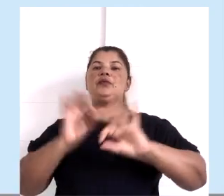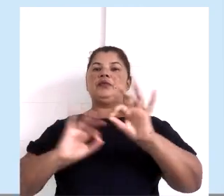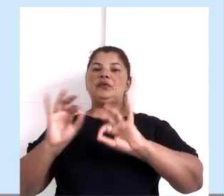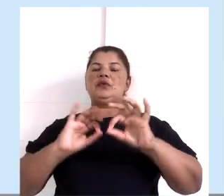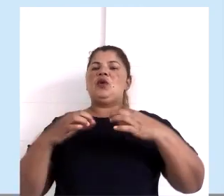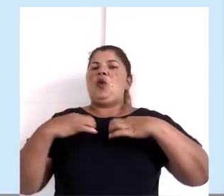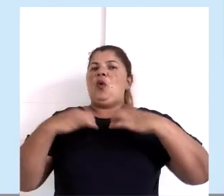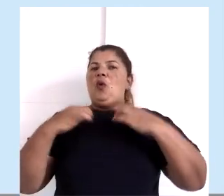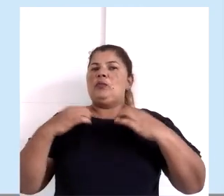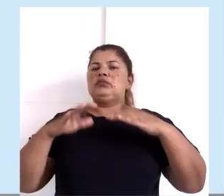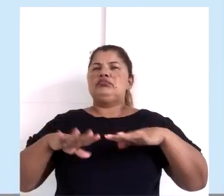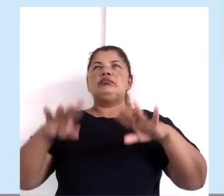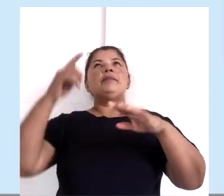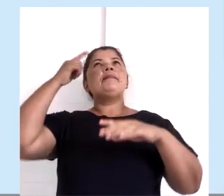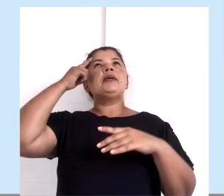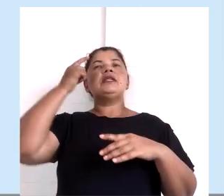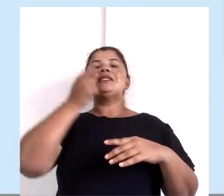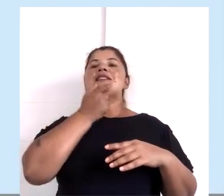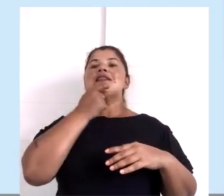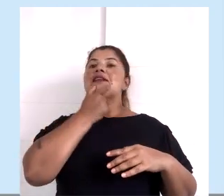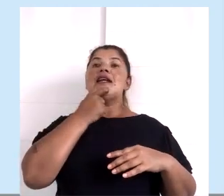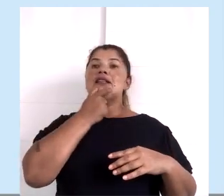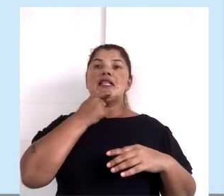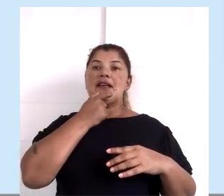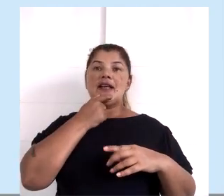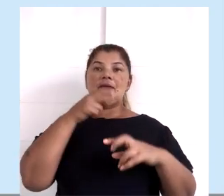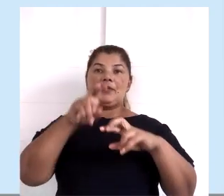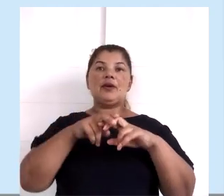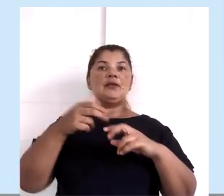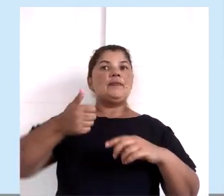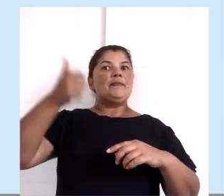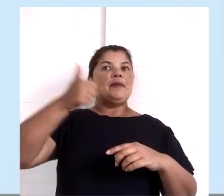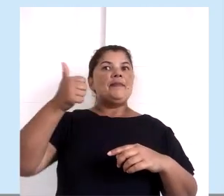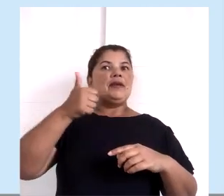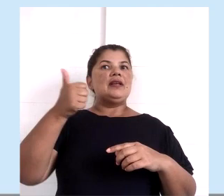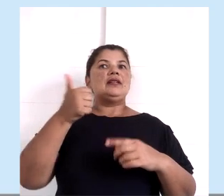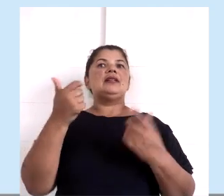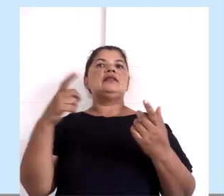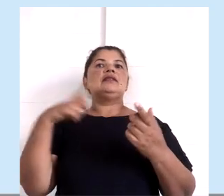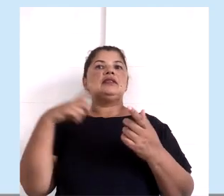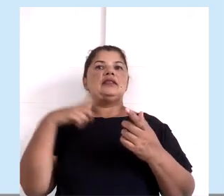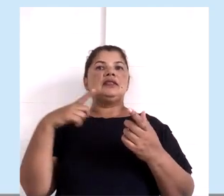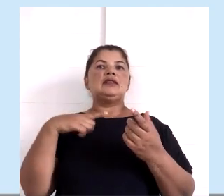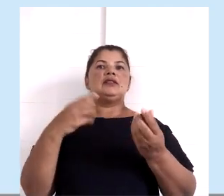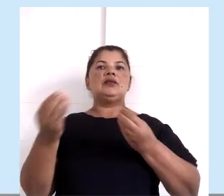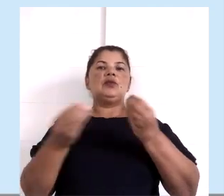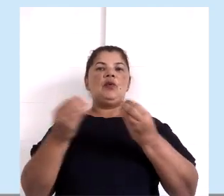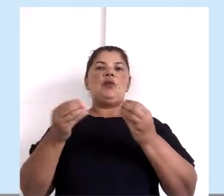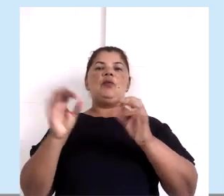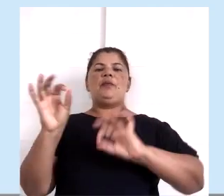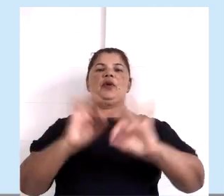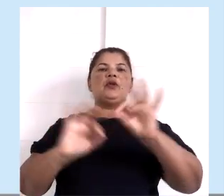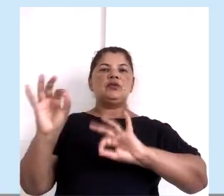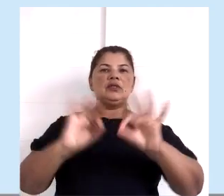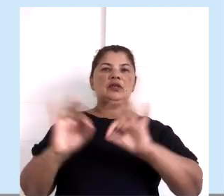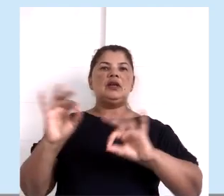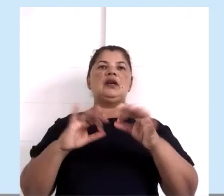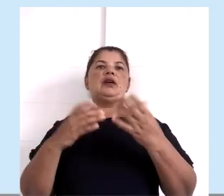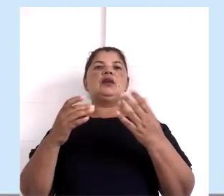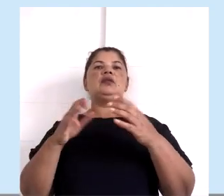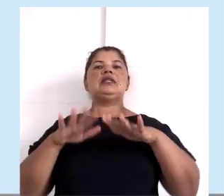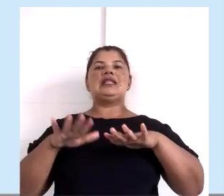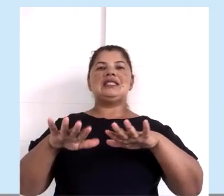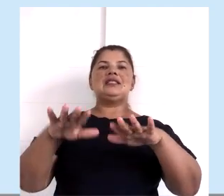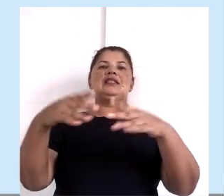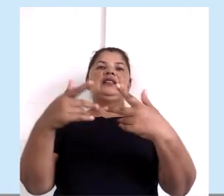roupa, a gente pensa logo na Inglaterra, né? A Inglaterra foi uma das pioneiras nessa questão aí de produção, tá?